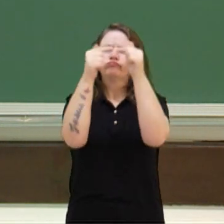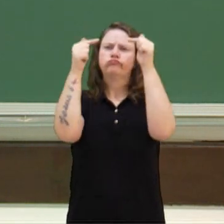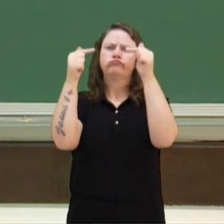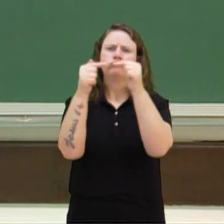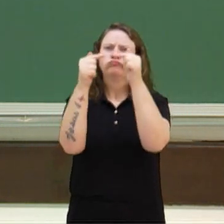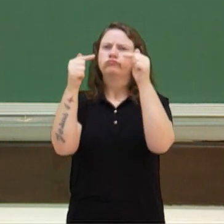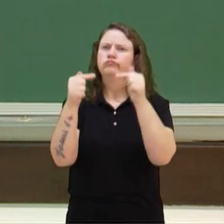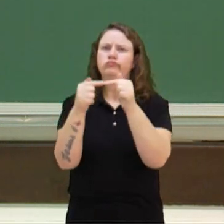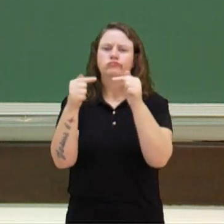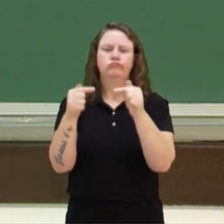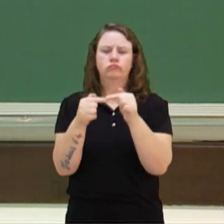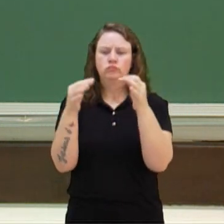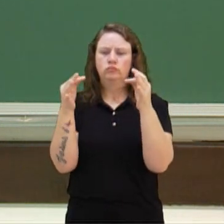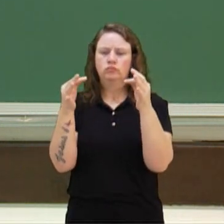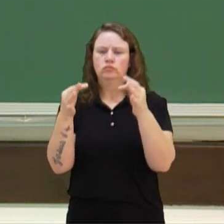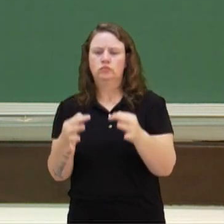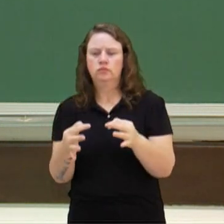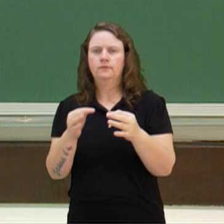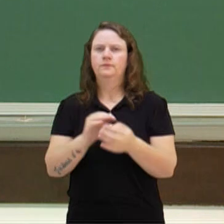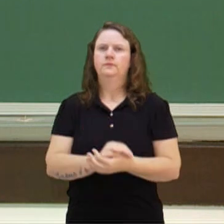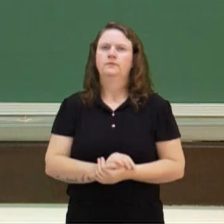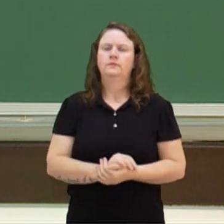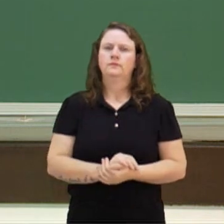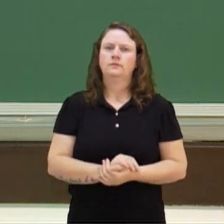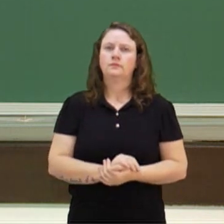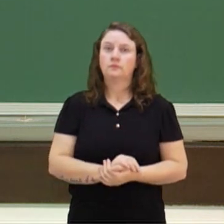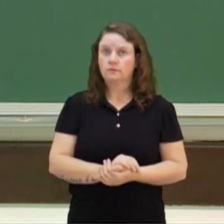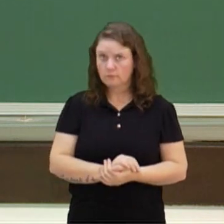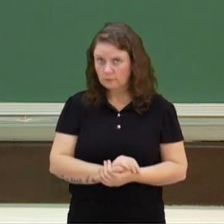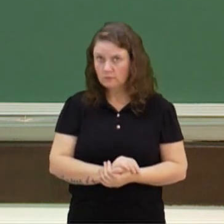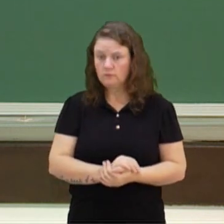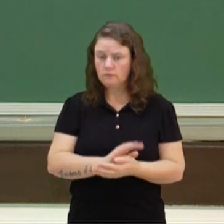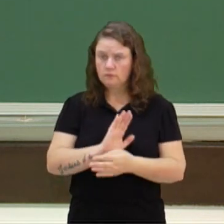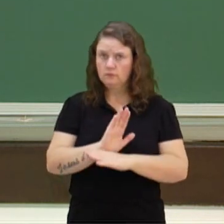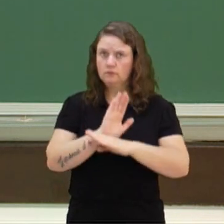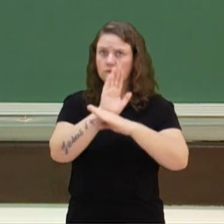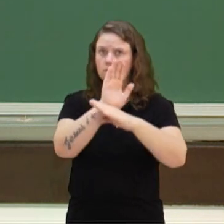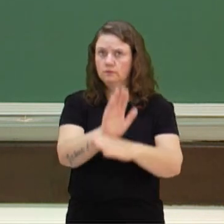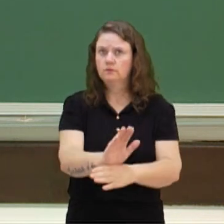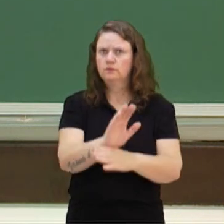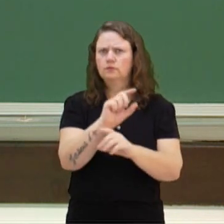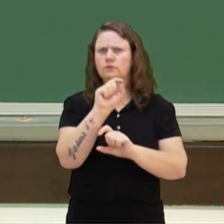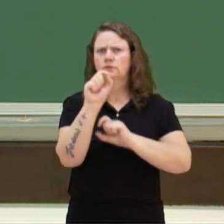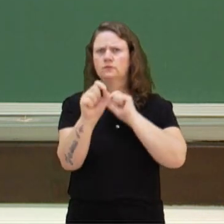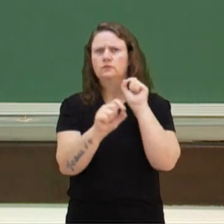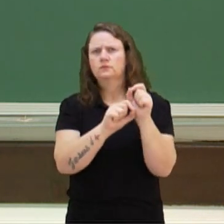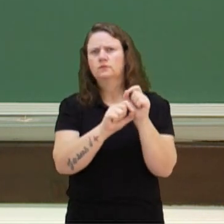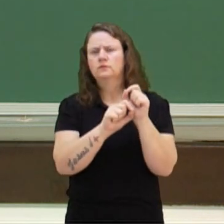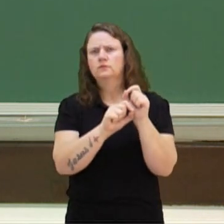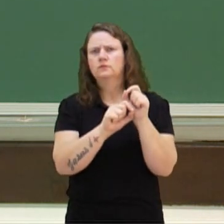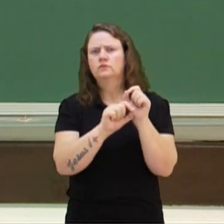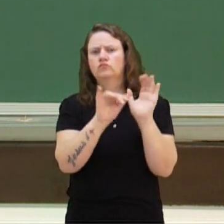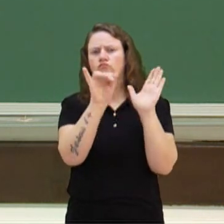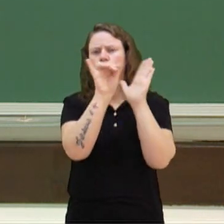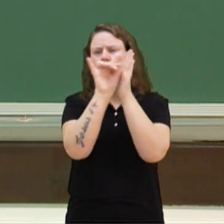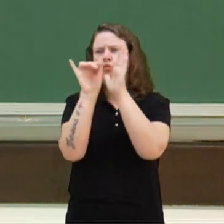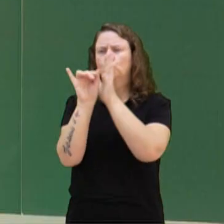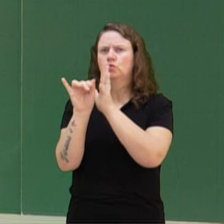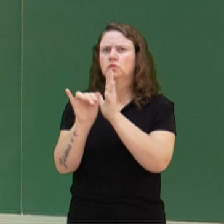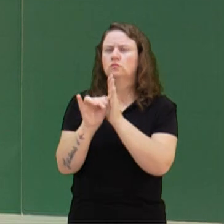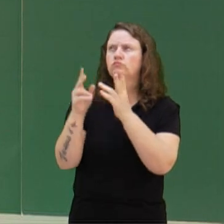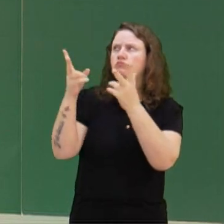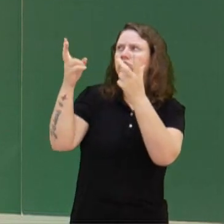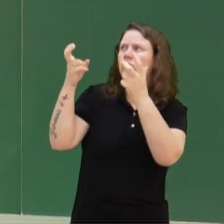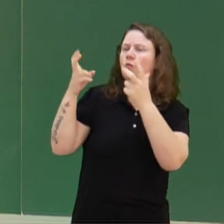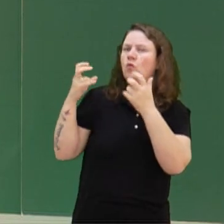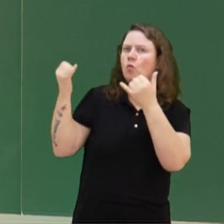fazem relacionamentos entre si, tá? Então, ele vai ajudar a identificar como uma informação está